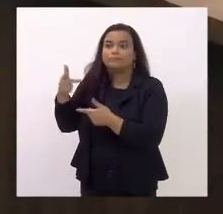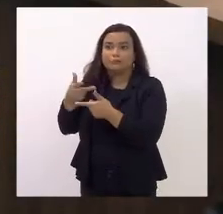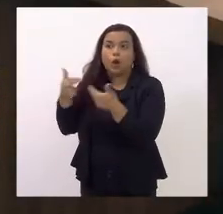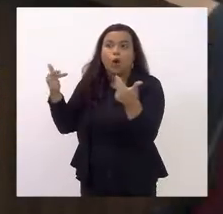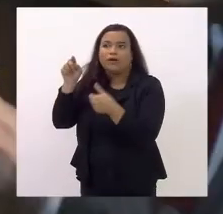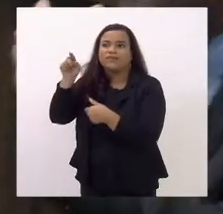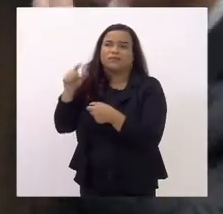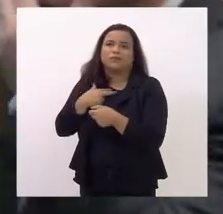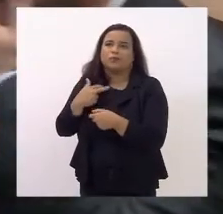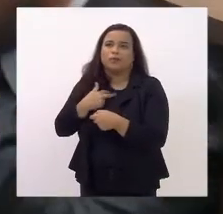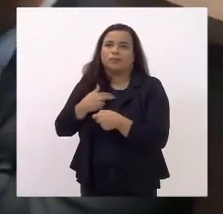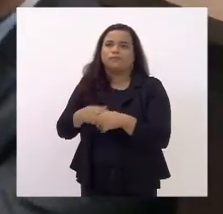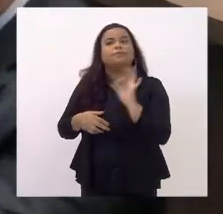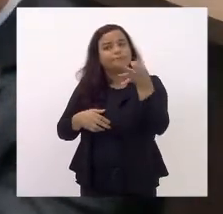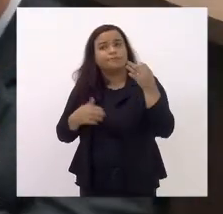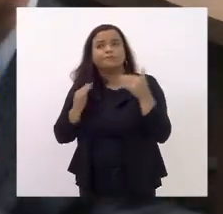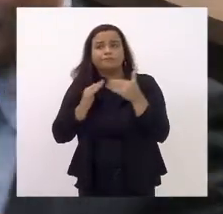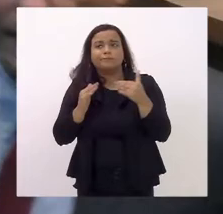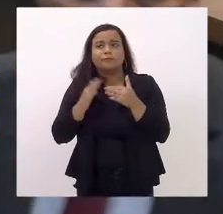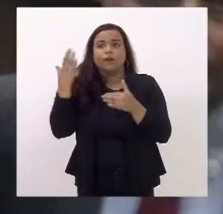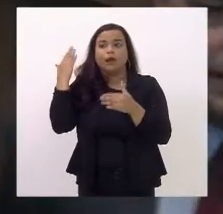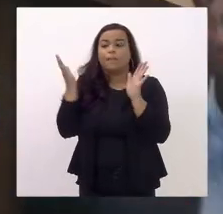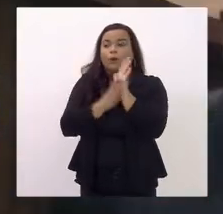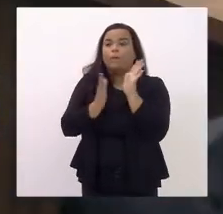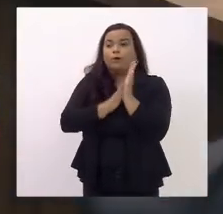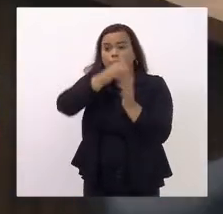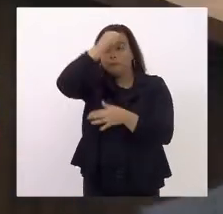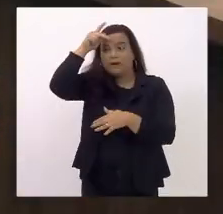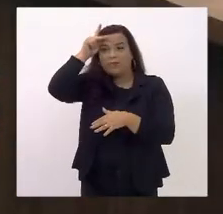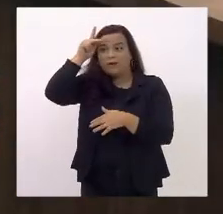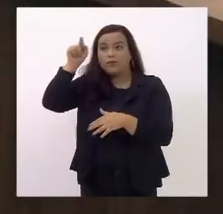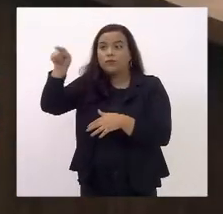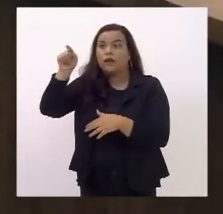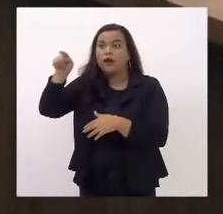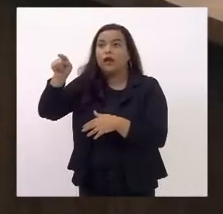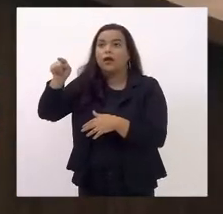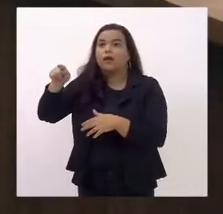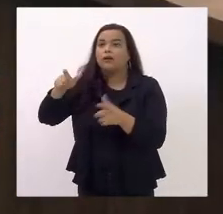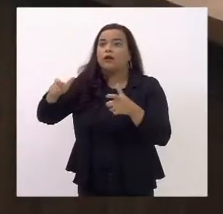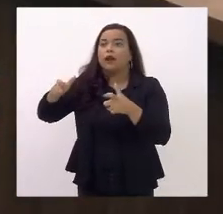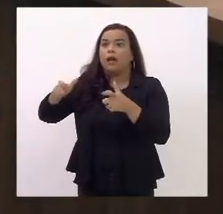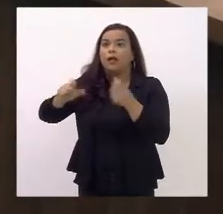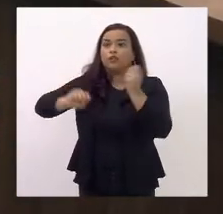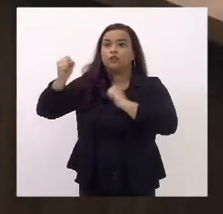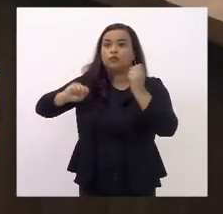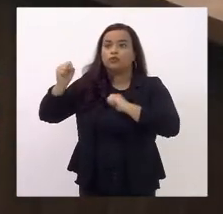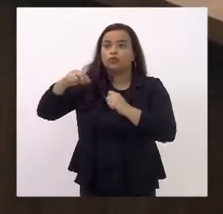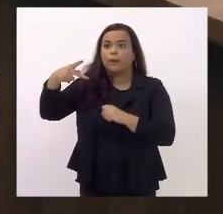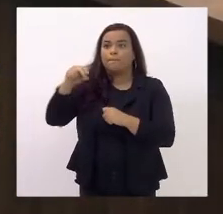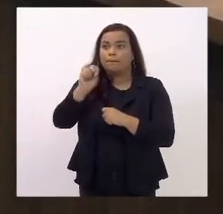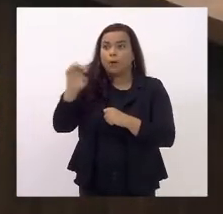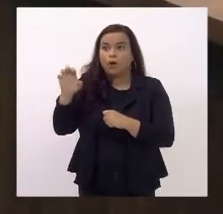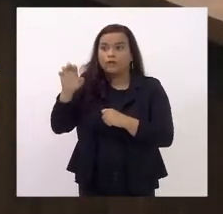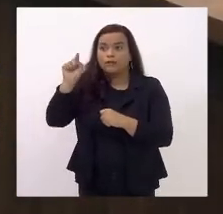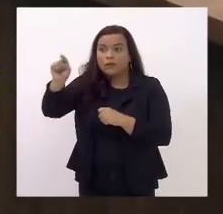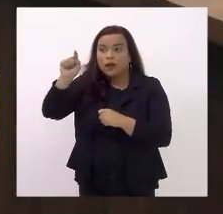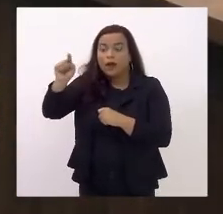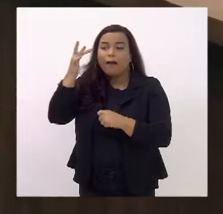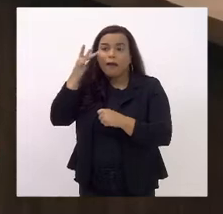para o prefeito, no distrito industrial da posse, deve ter lá duas